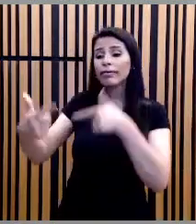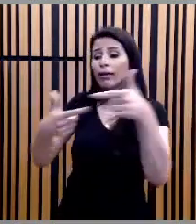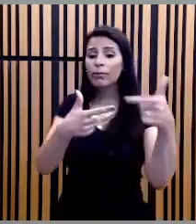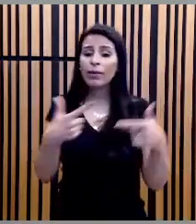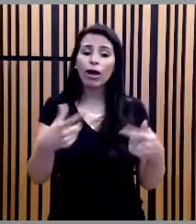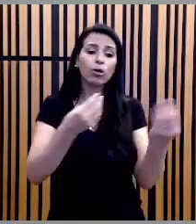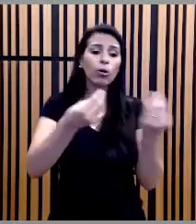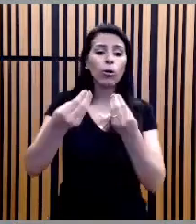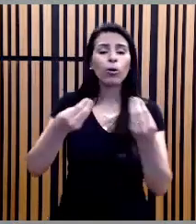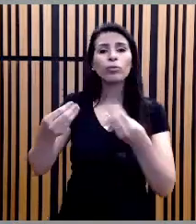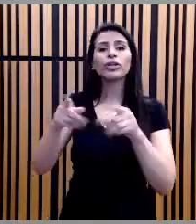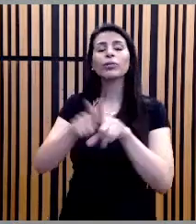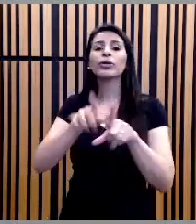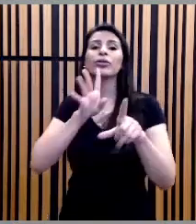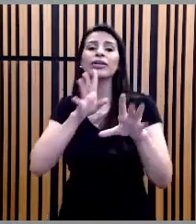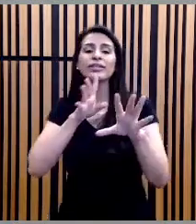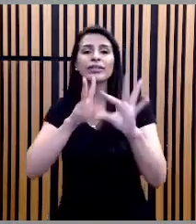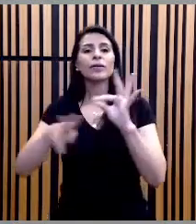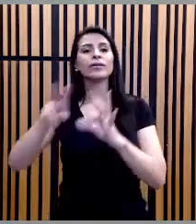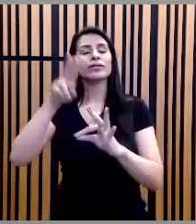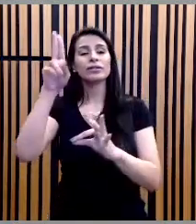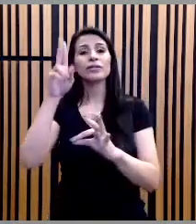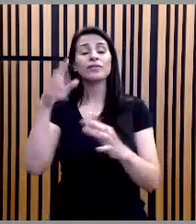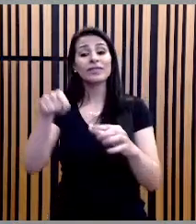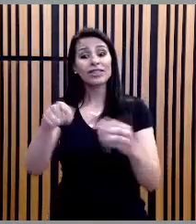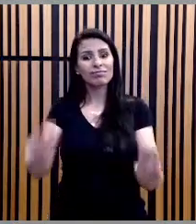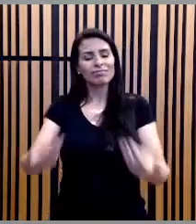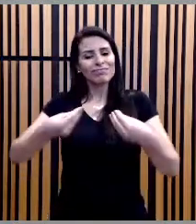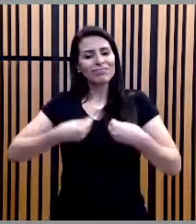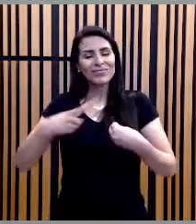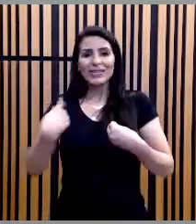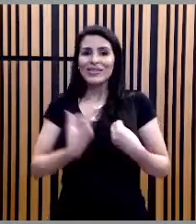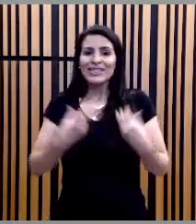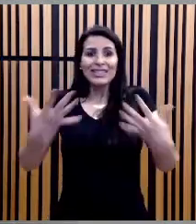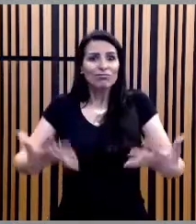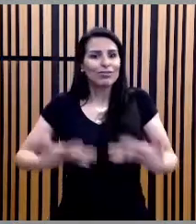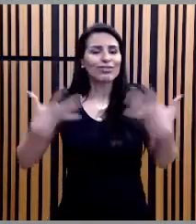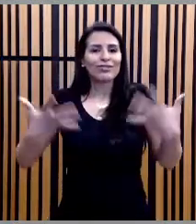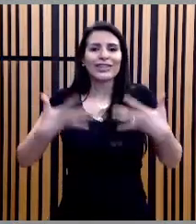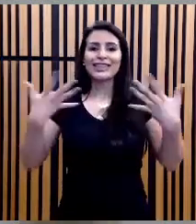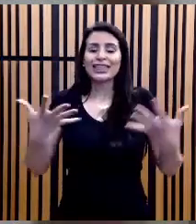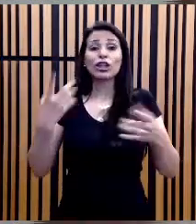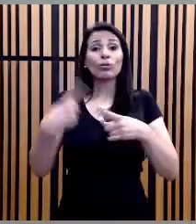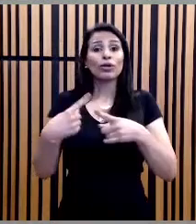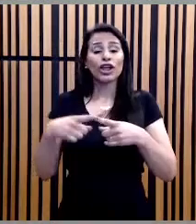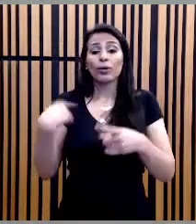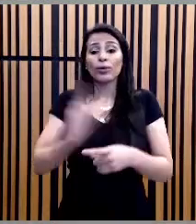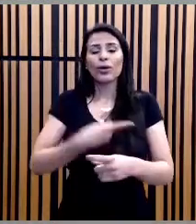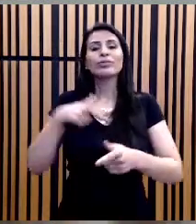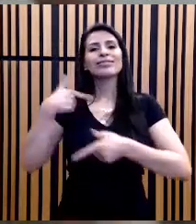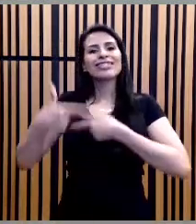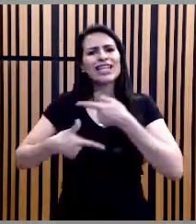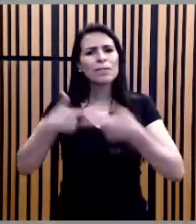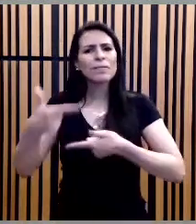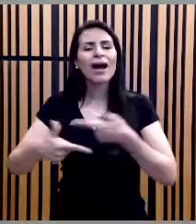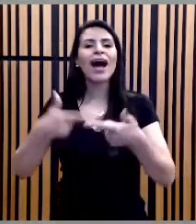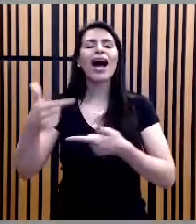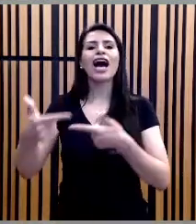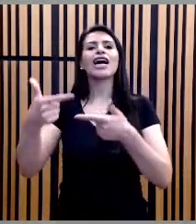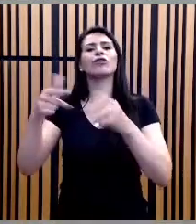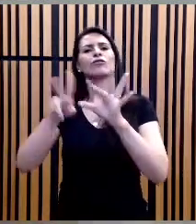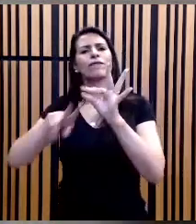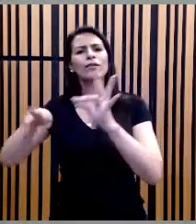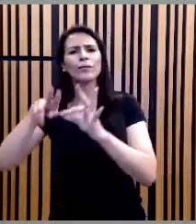nos deixa muito, muito motivados, porque é uma forma que o nosso trabalho, aí o trabalho da universidade, o trabalho do parque,